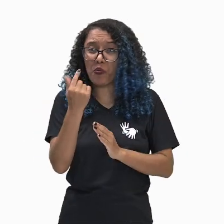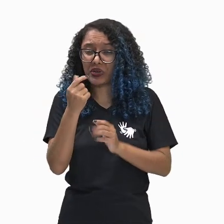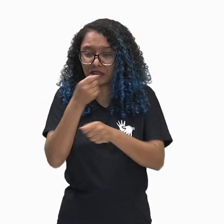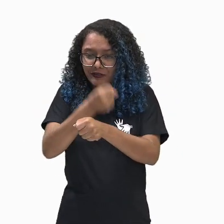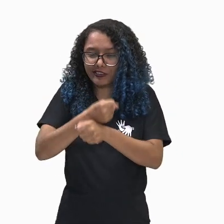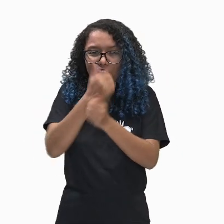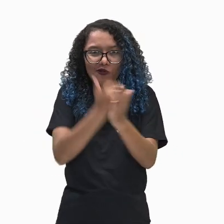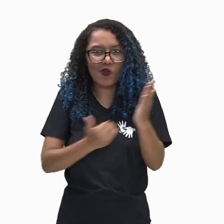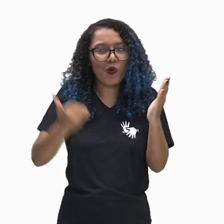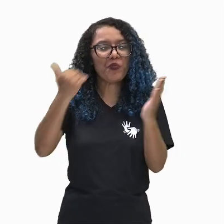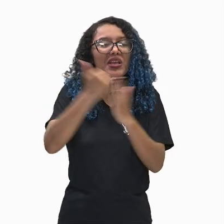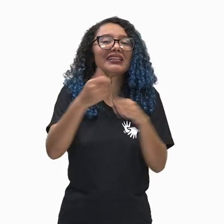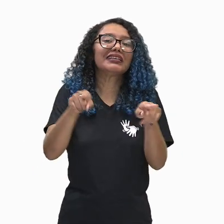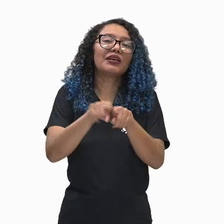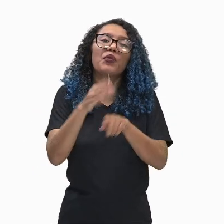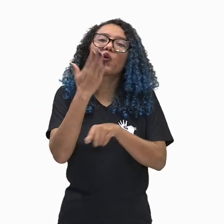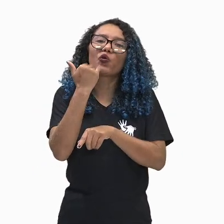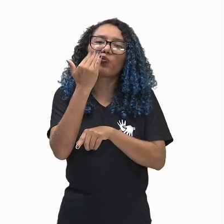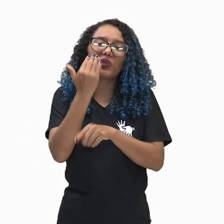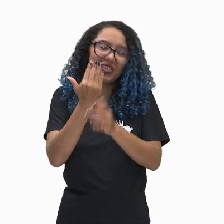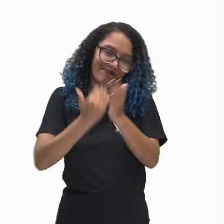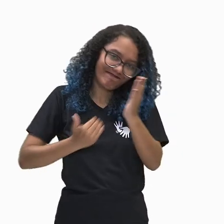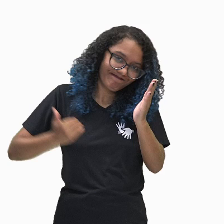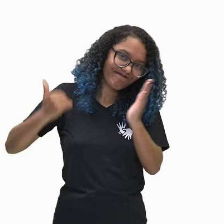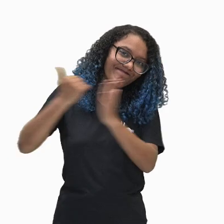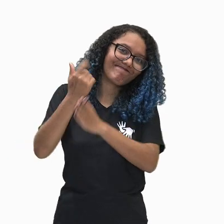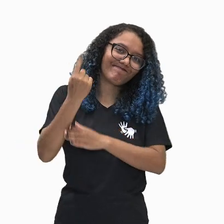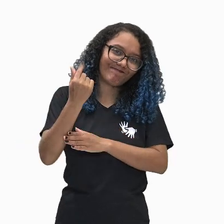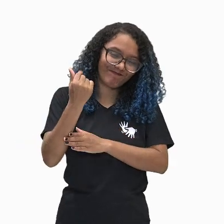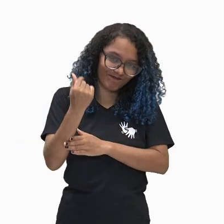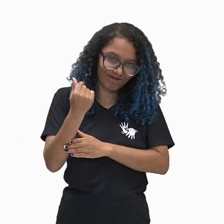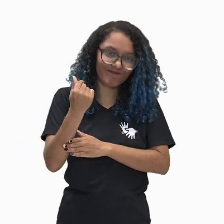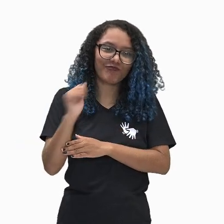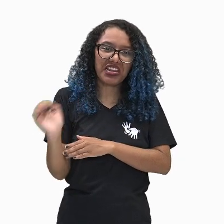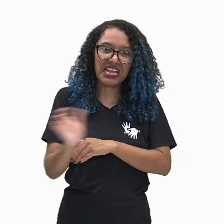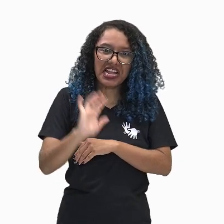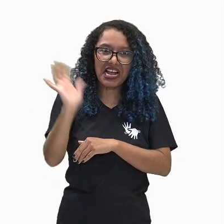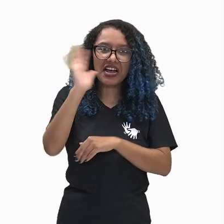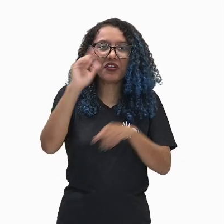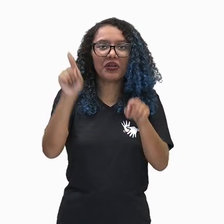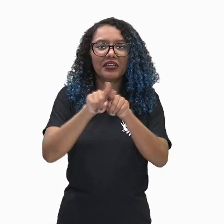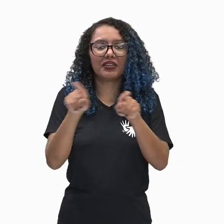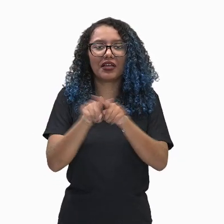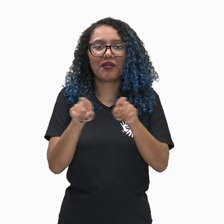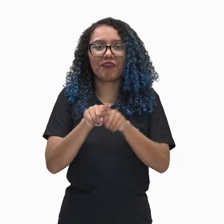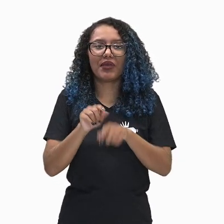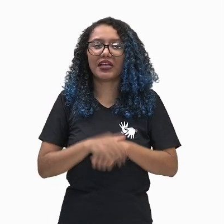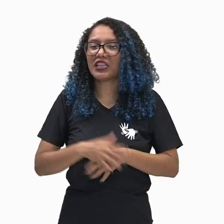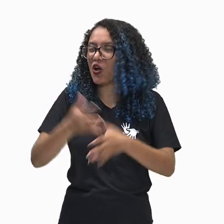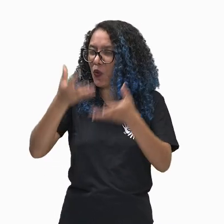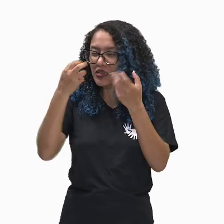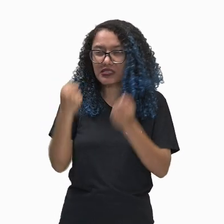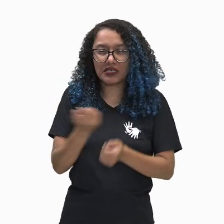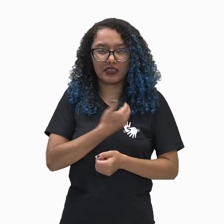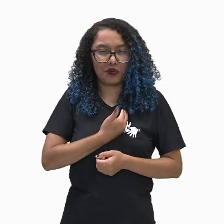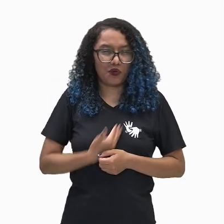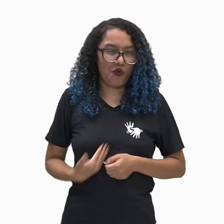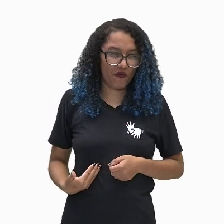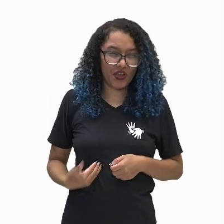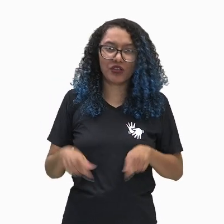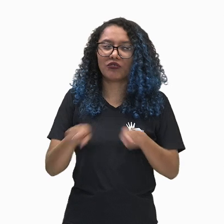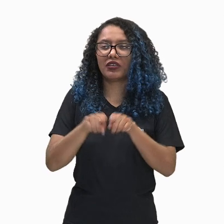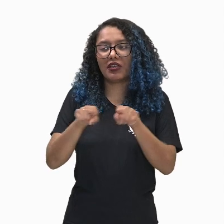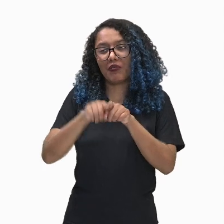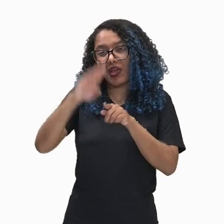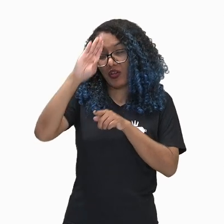gêneros alimentícios, além da resistência à monarquia e à centralização do poder.